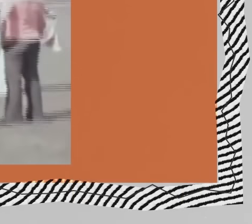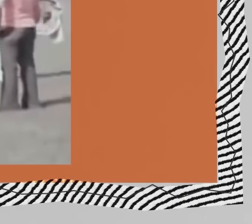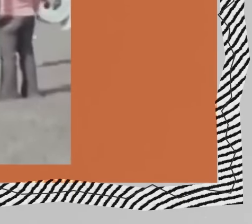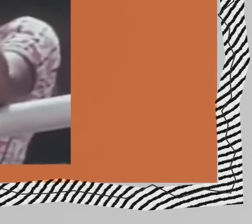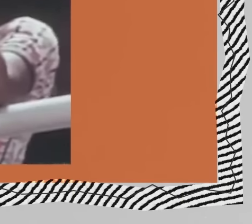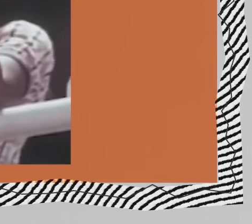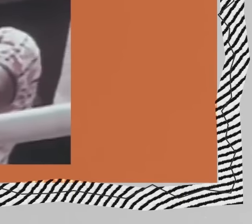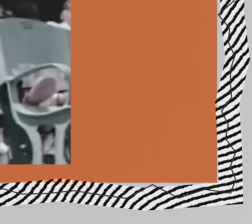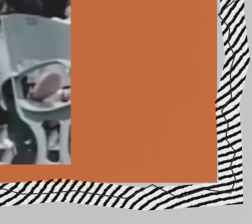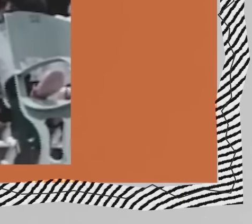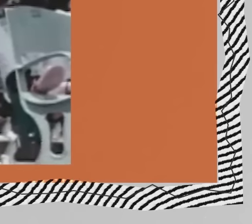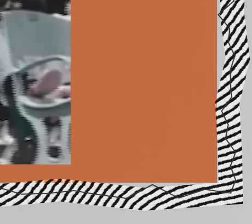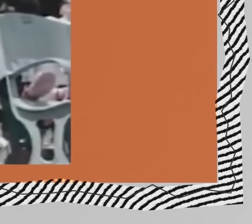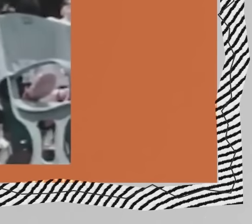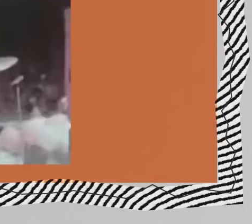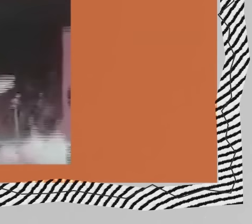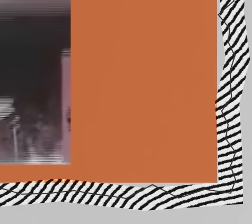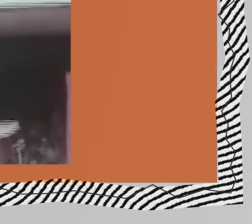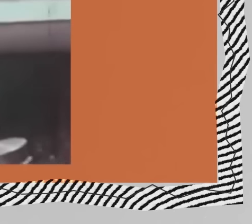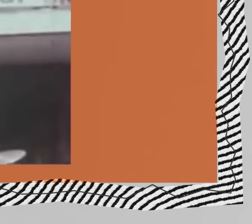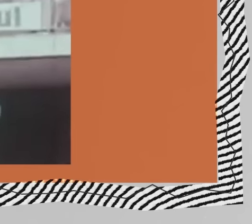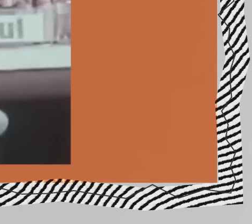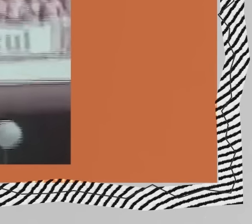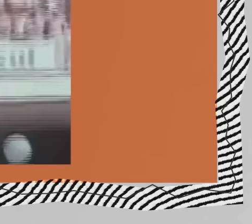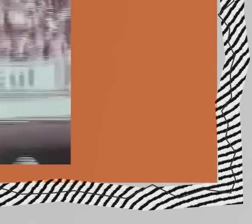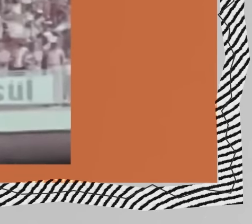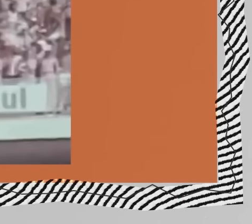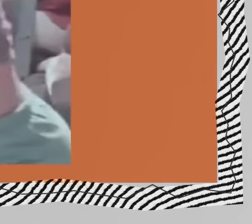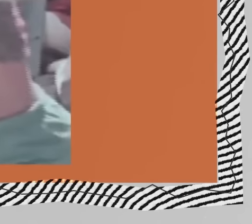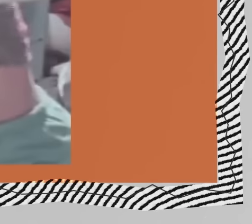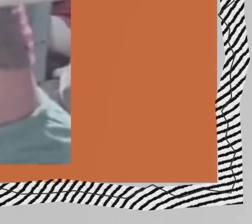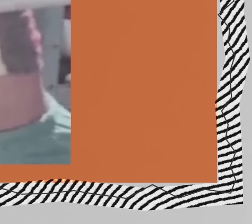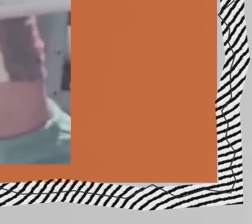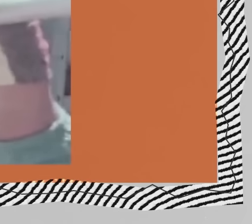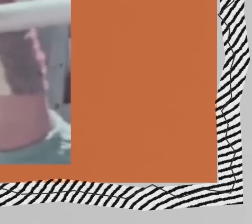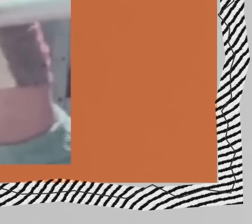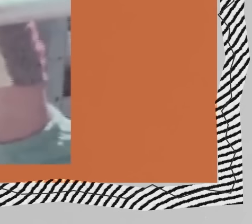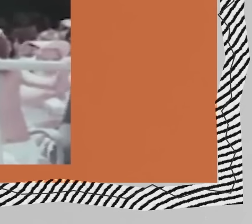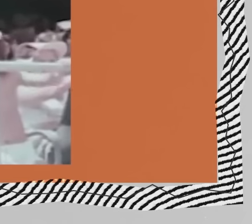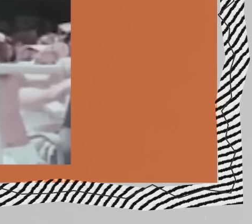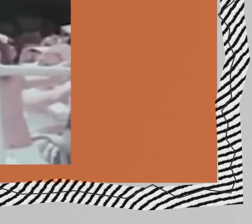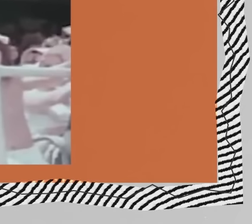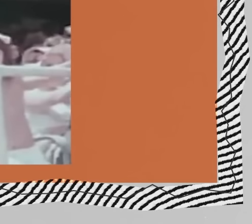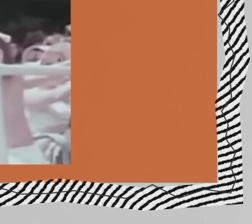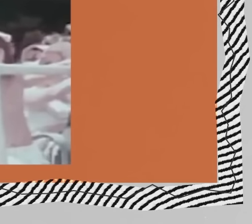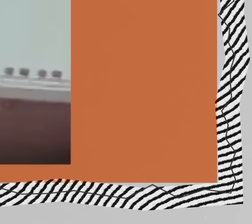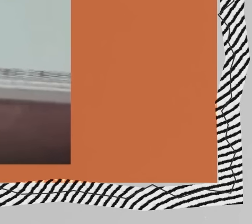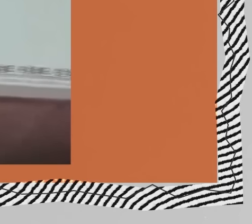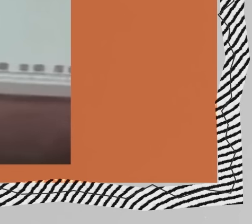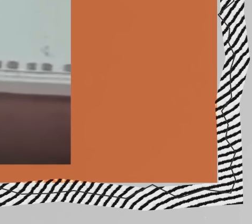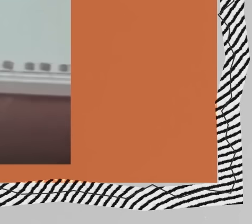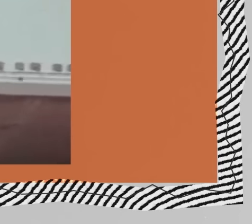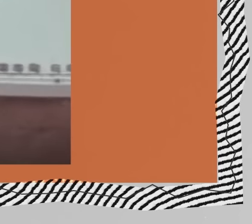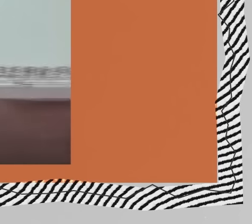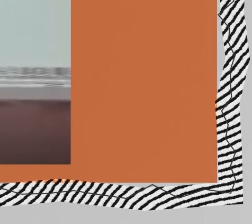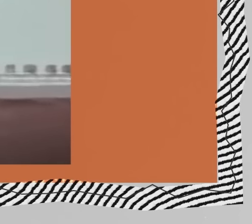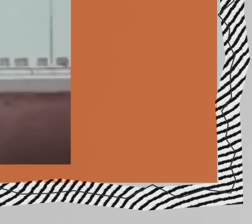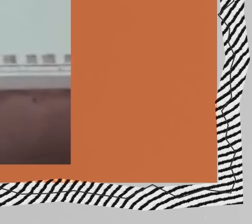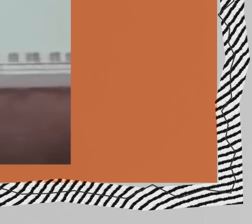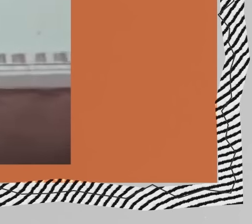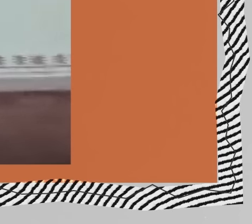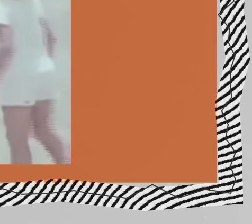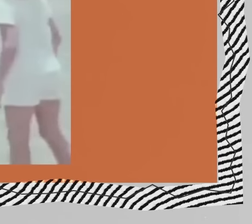A emocionante chegada do Papai Noel em helicóptero e a sua descida fez vibrar milhares de crianças que superlotaram o